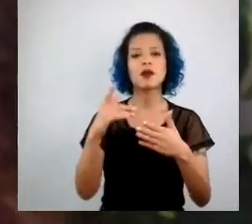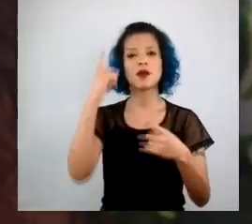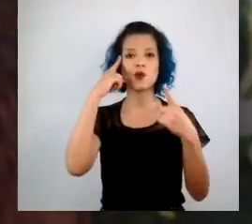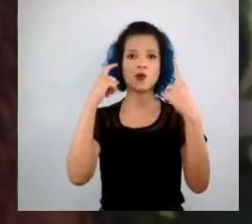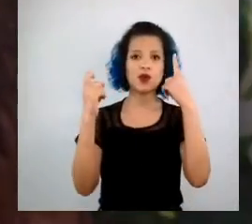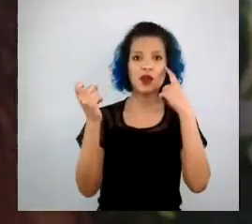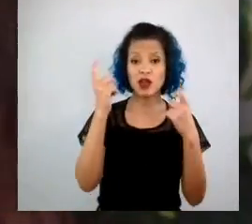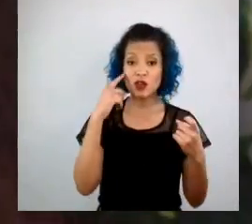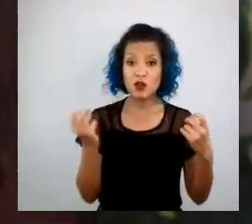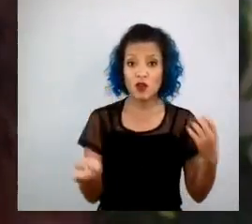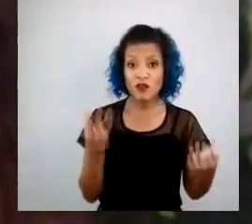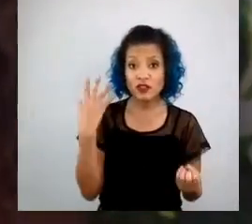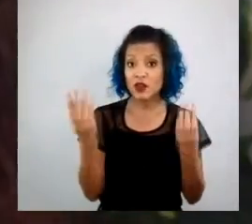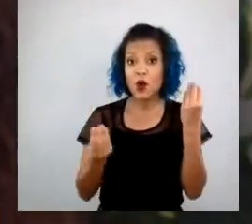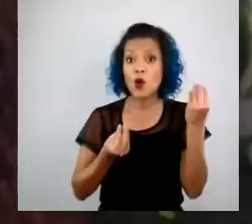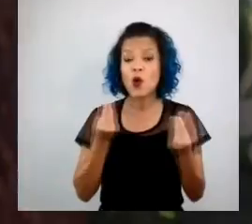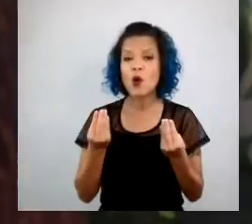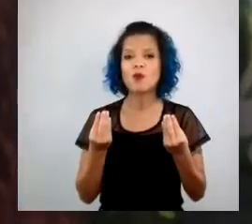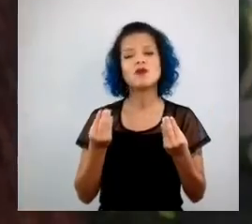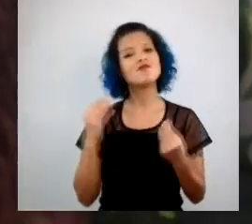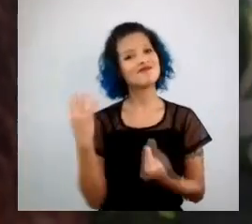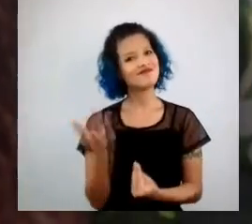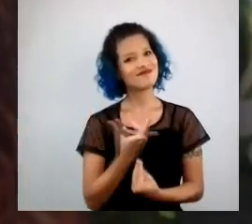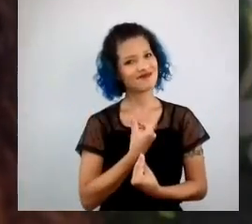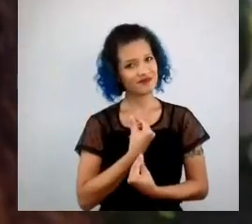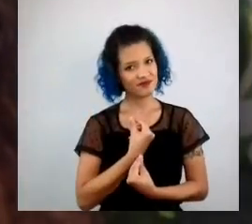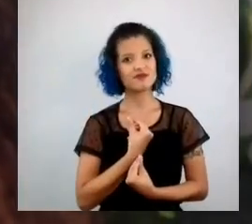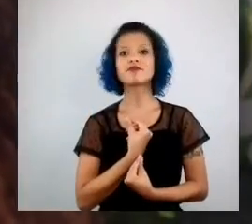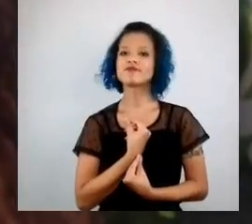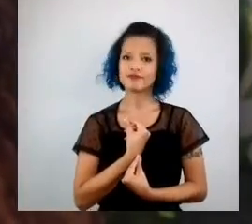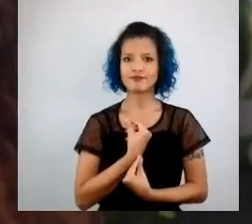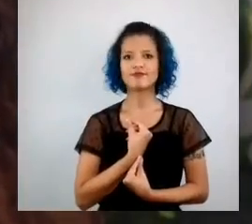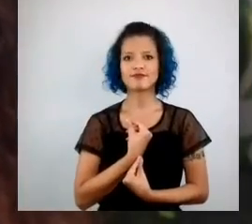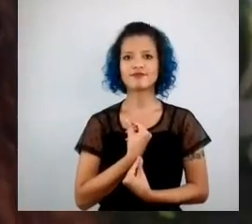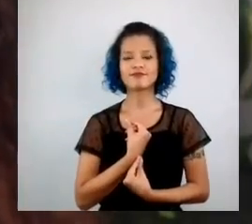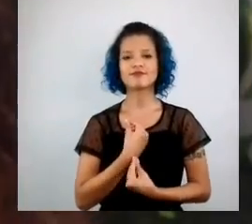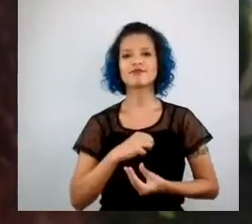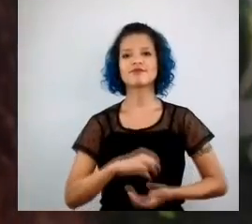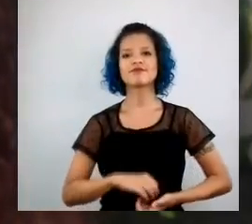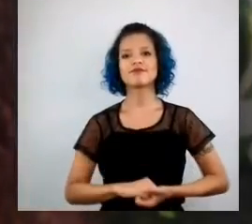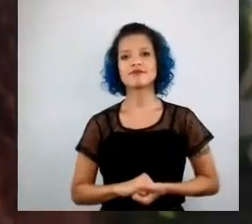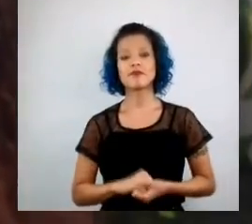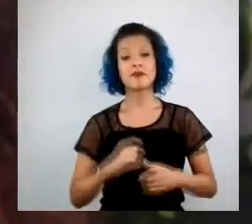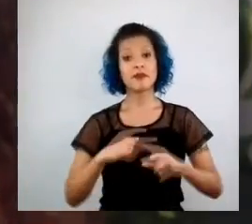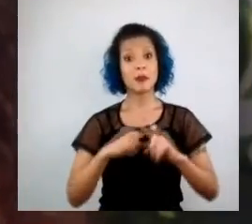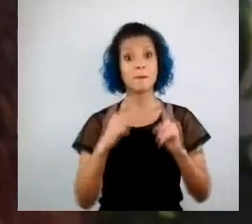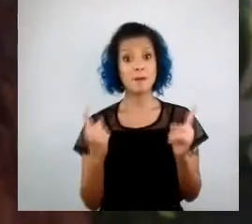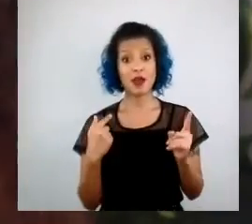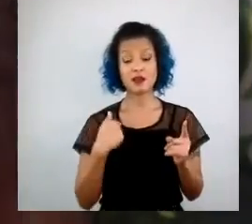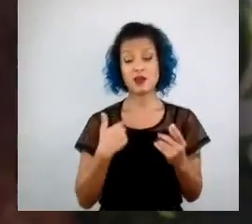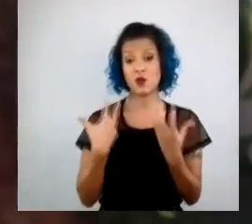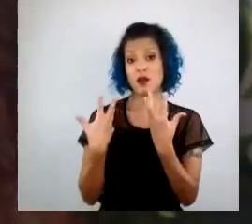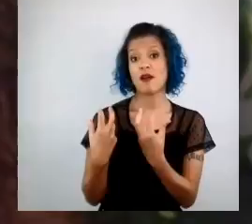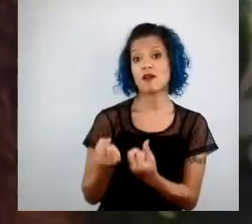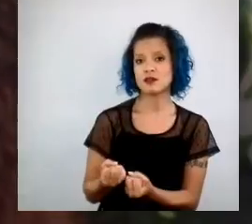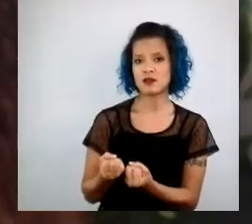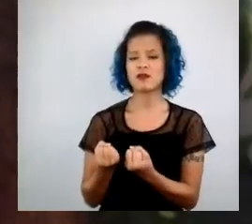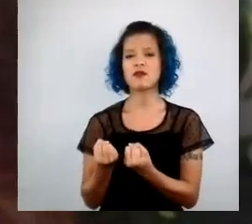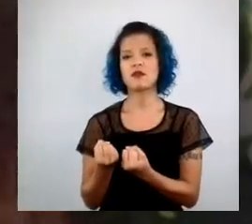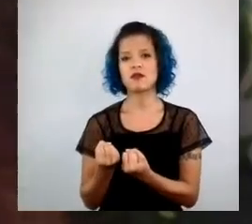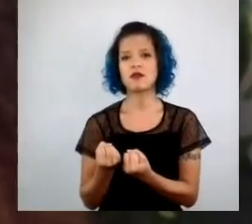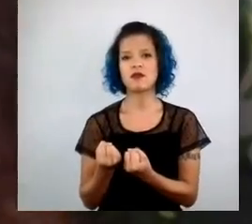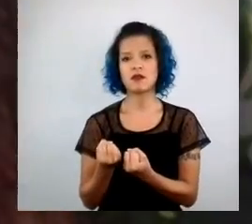arte, né? Até de forma inconsciente, devo confessar, mas aceitando, acatando as intuições